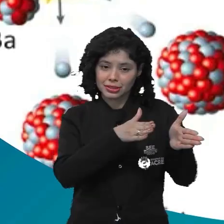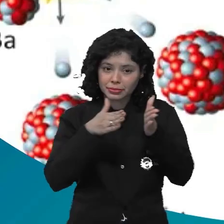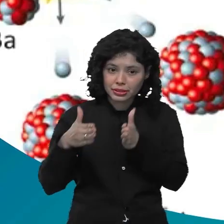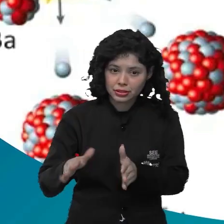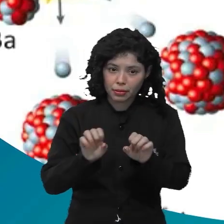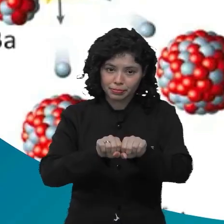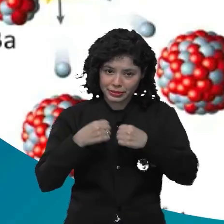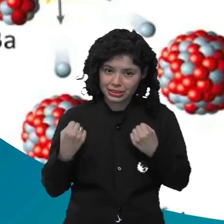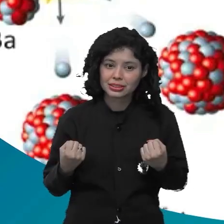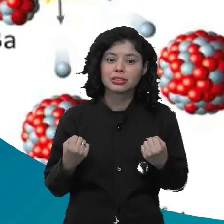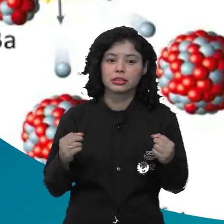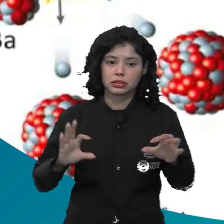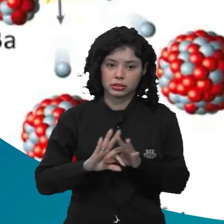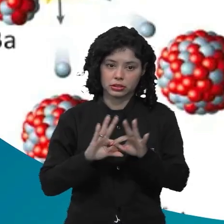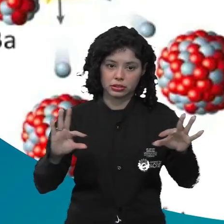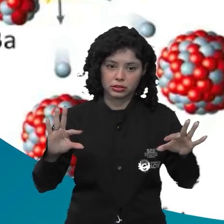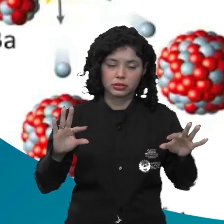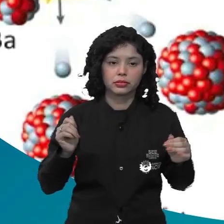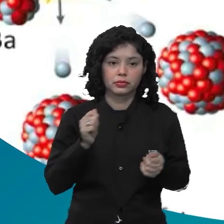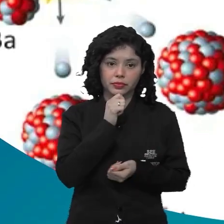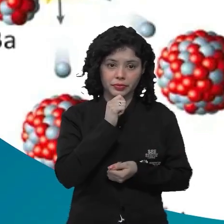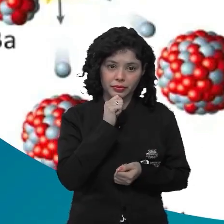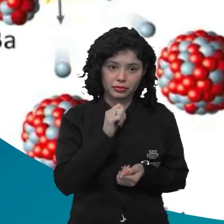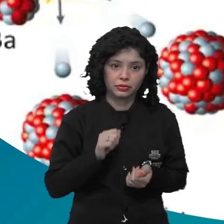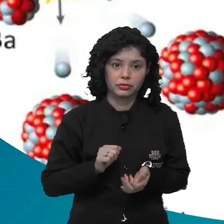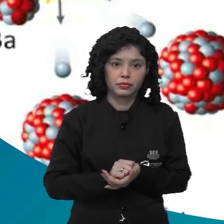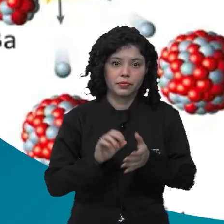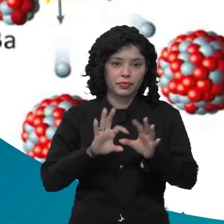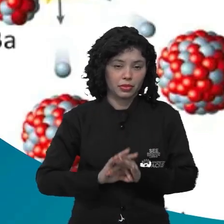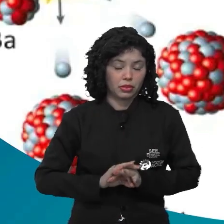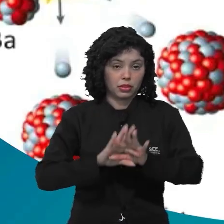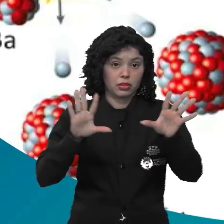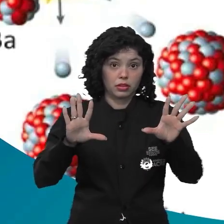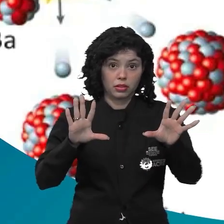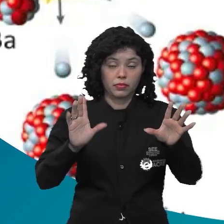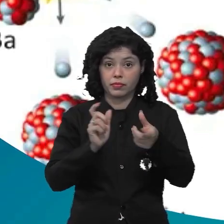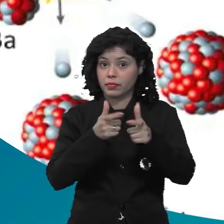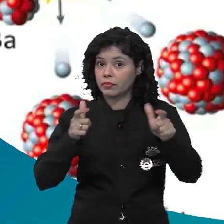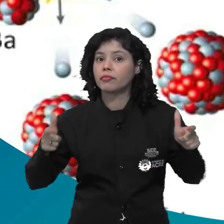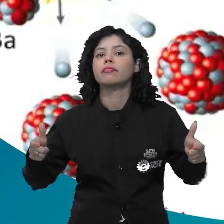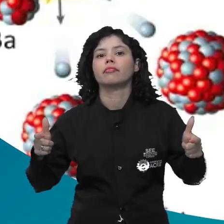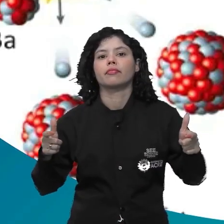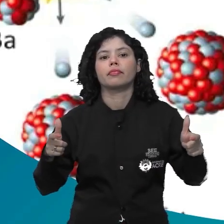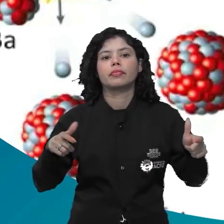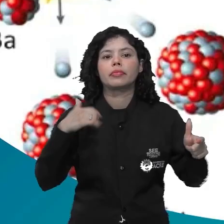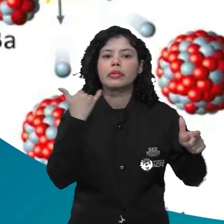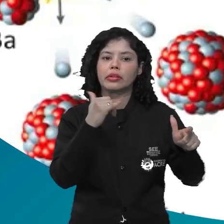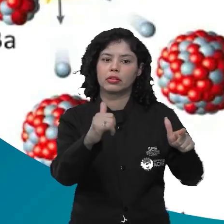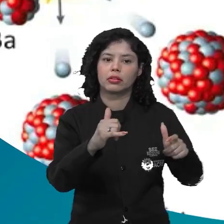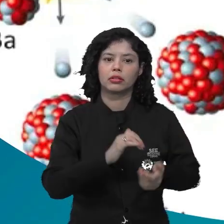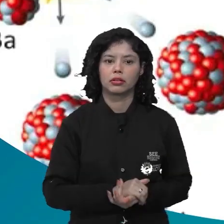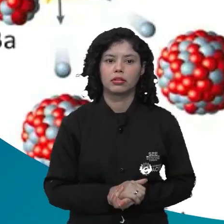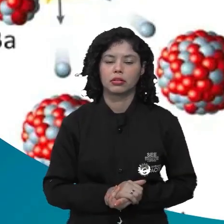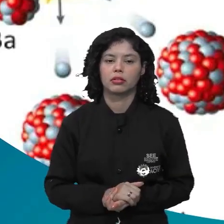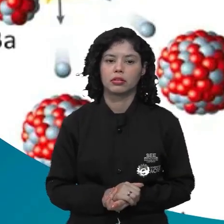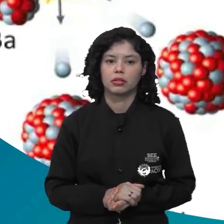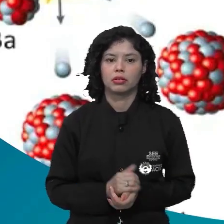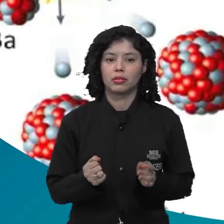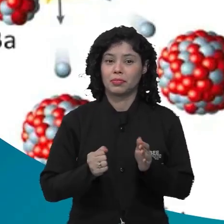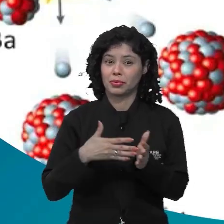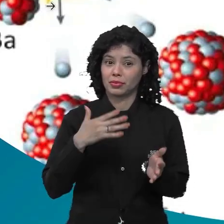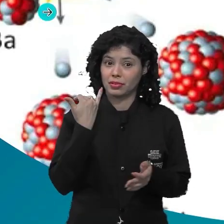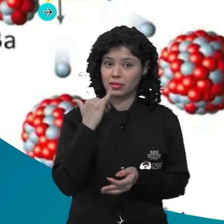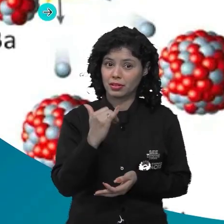dessa quebra, dessa ligação, a gente vai ter a liberação gigantesca de energia, tá, gente? Muita energia